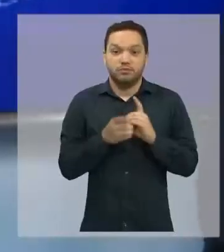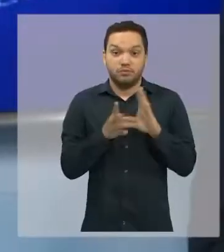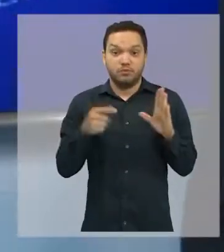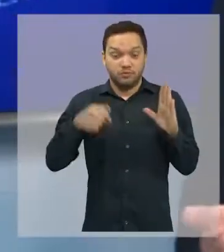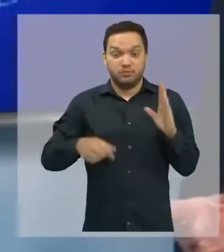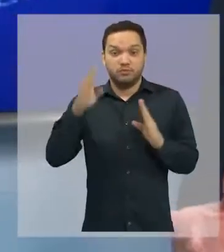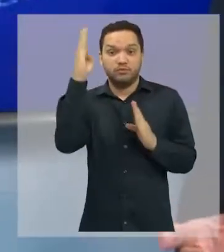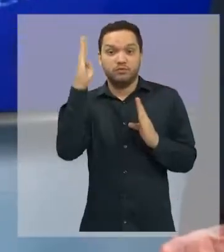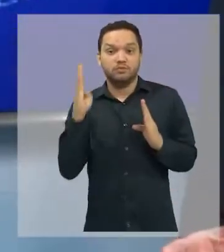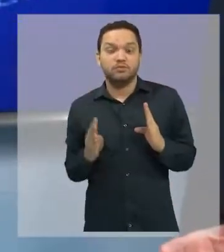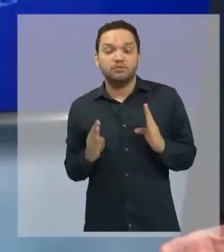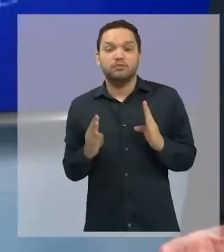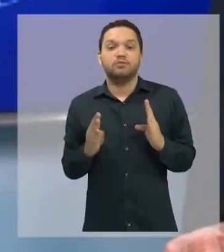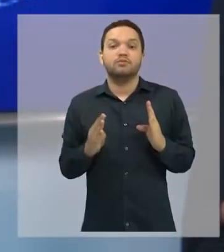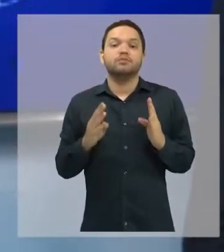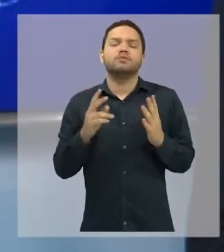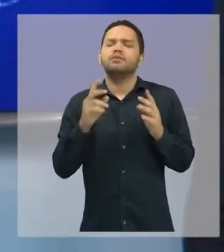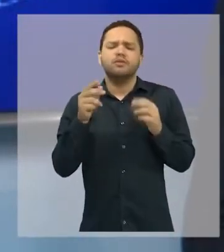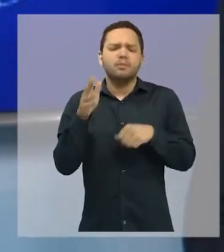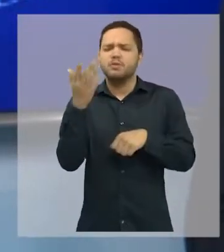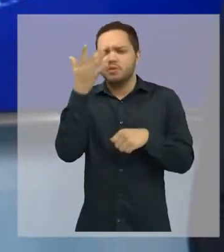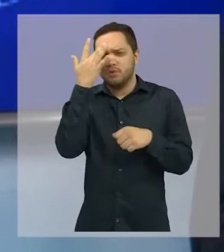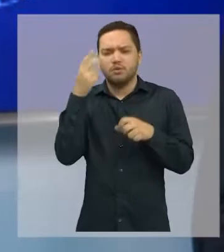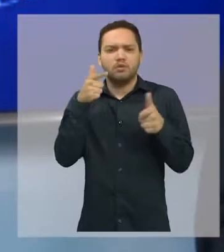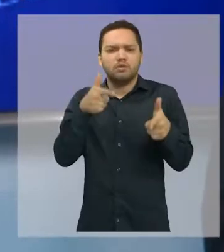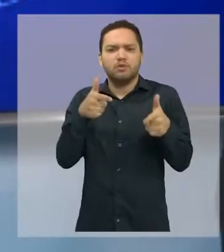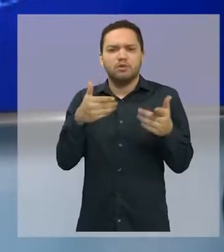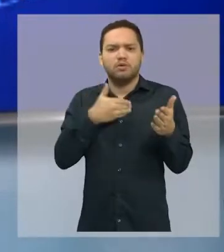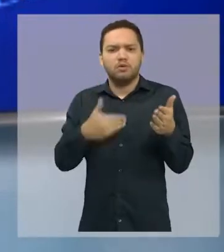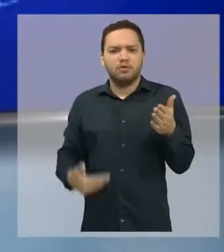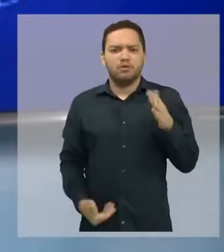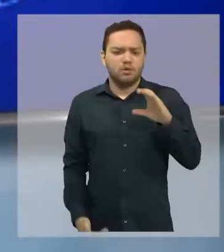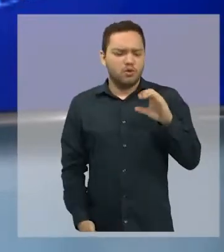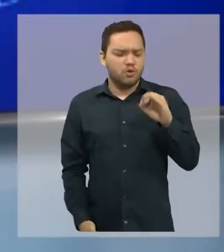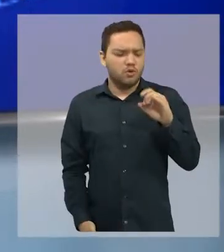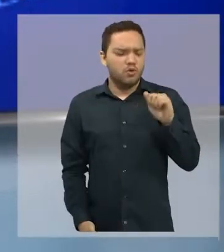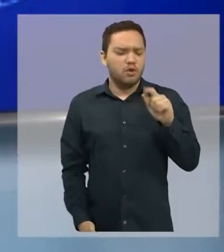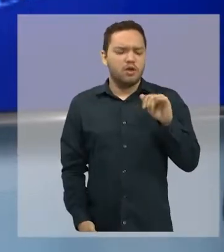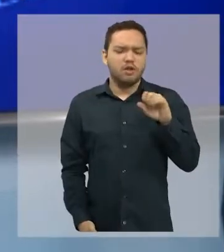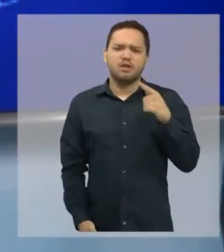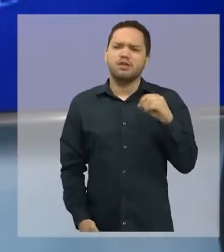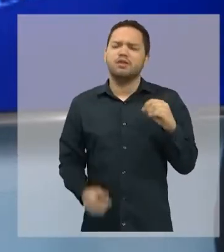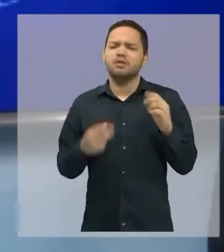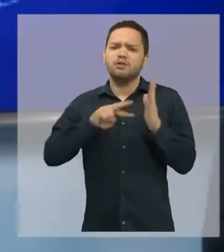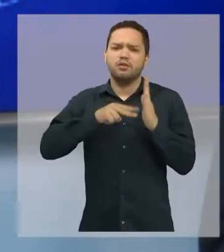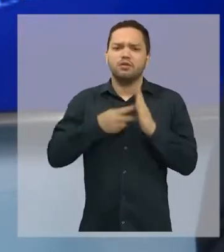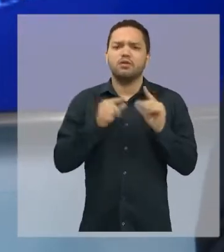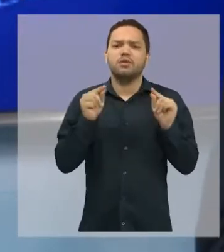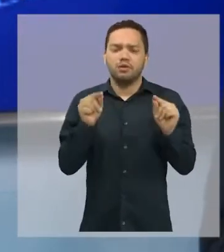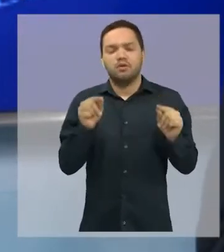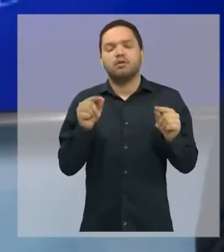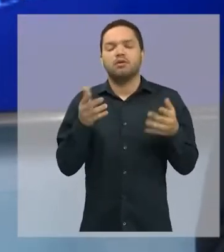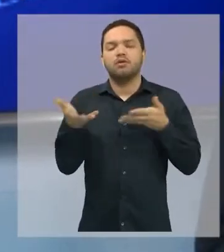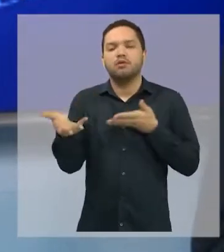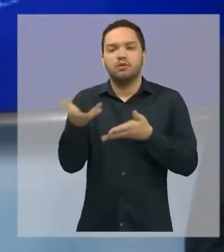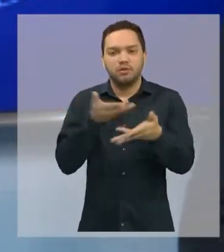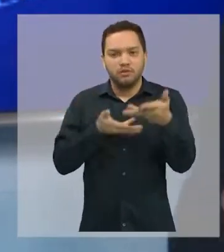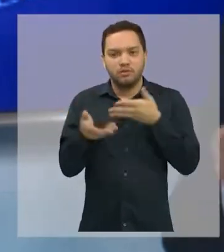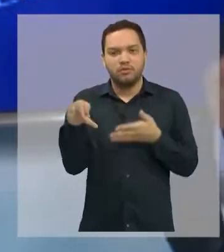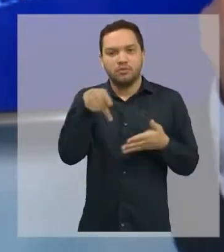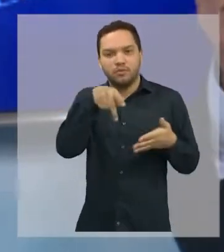A democracia brasileira consagra o que se convencionou chamar de governo de coalizão quando se refere às